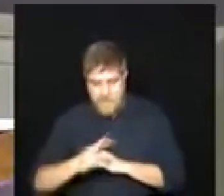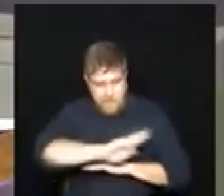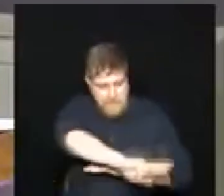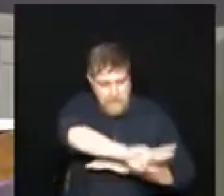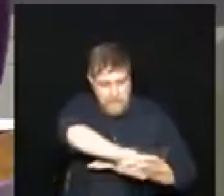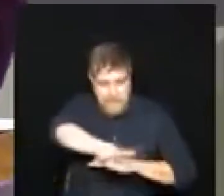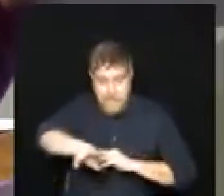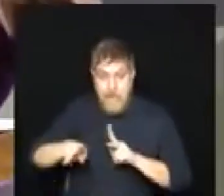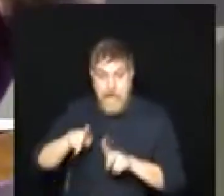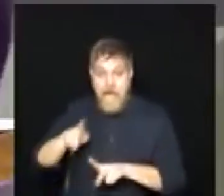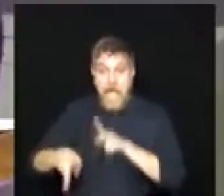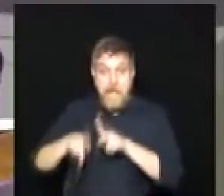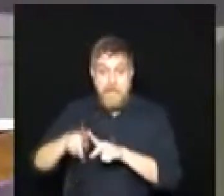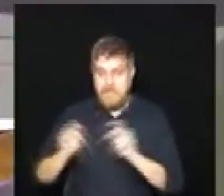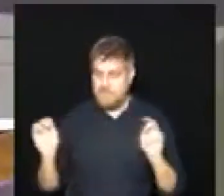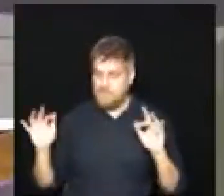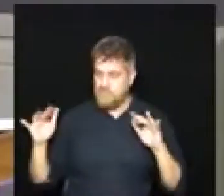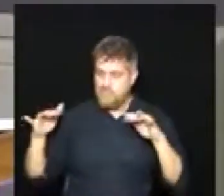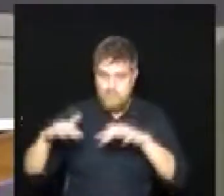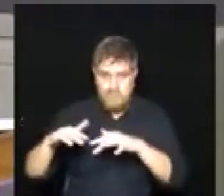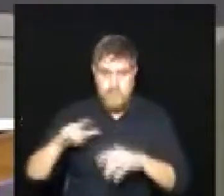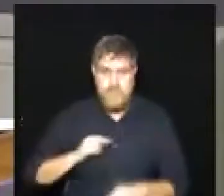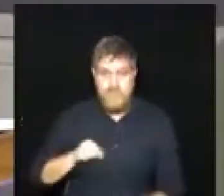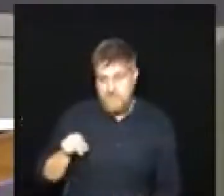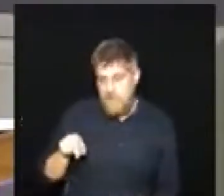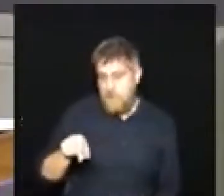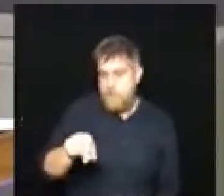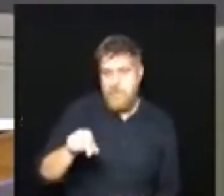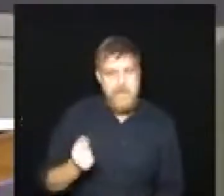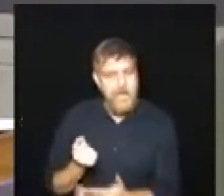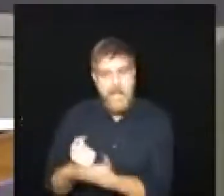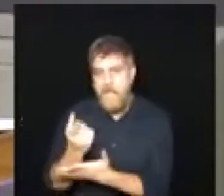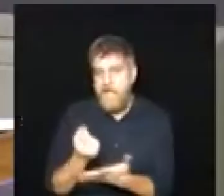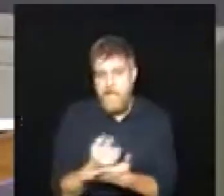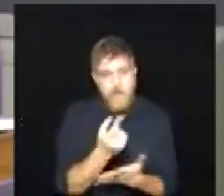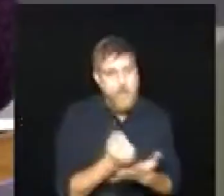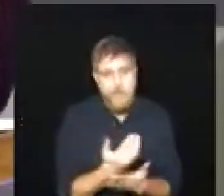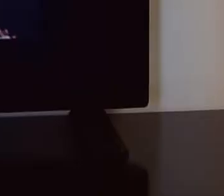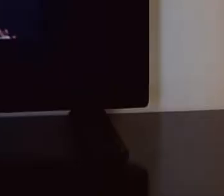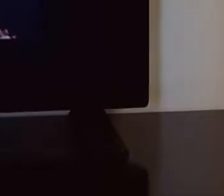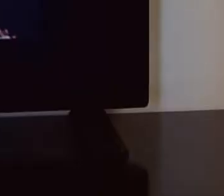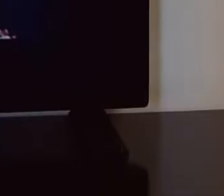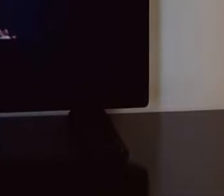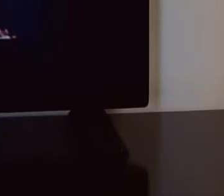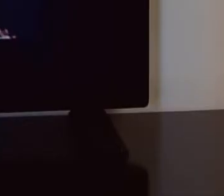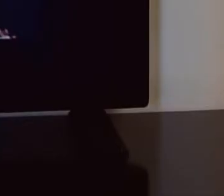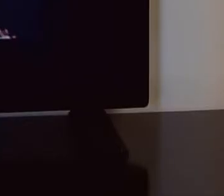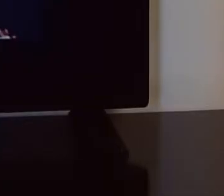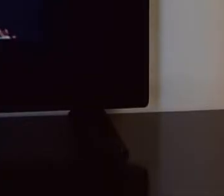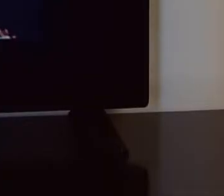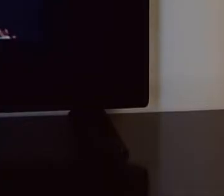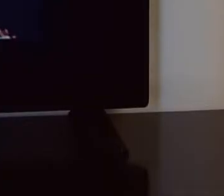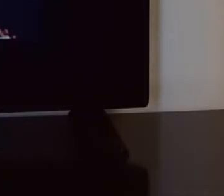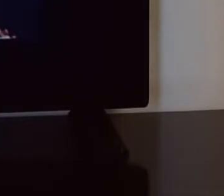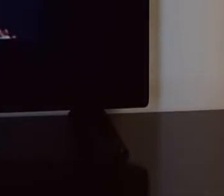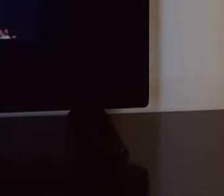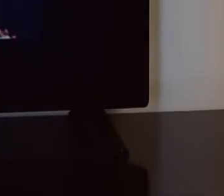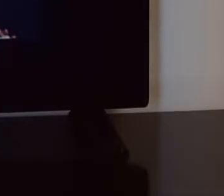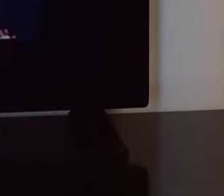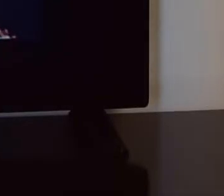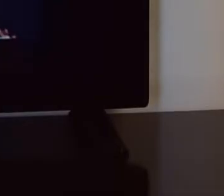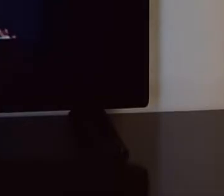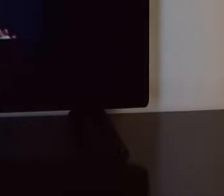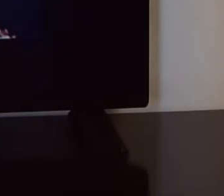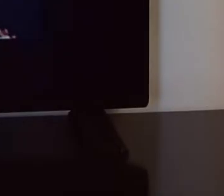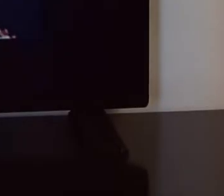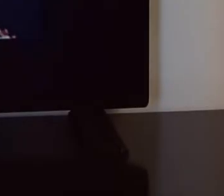e a população ela mesma ir até os mercados e fazer a aquisição dos seus alimentos. Hashtag TV Câmara em Casa. Eu